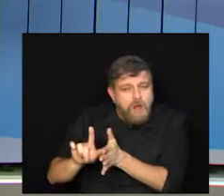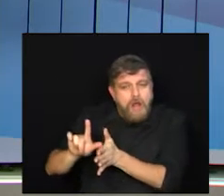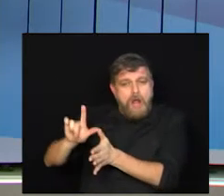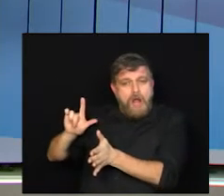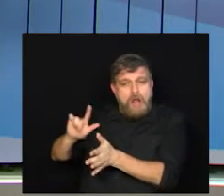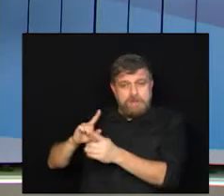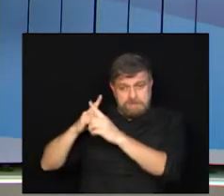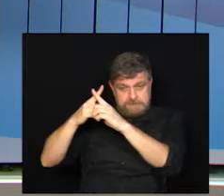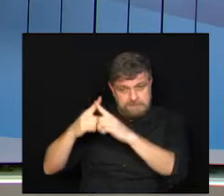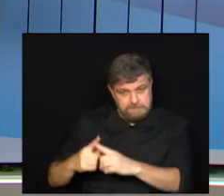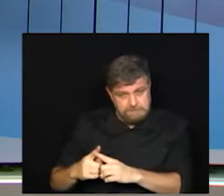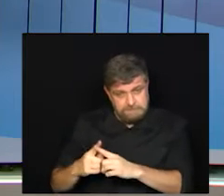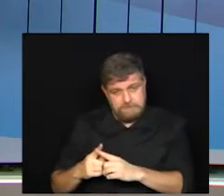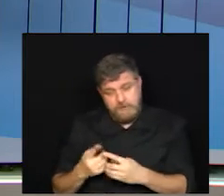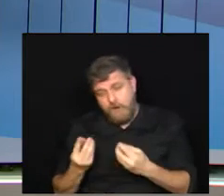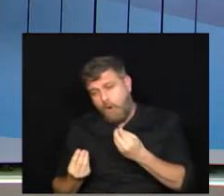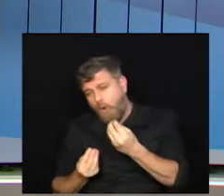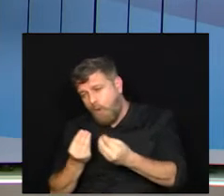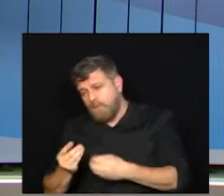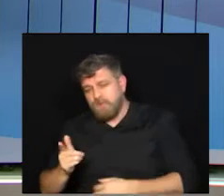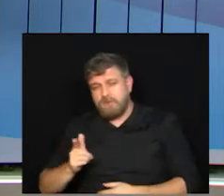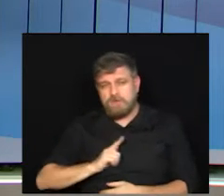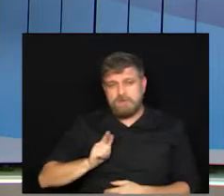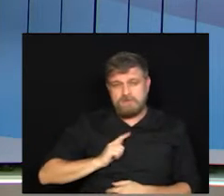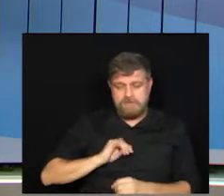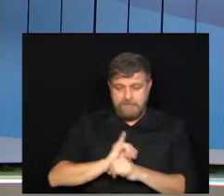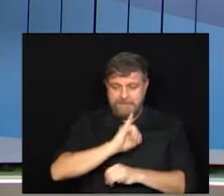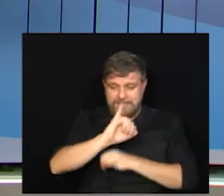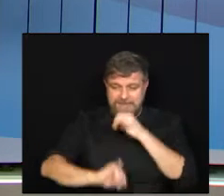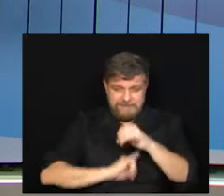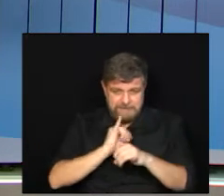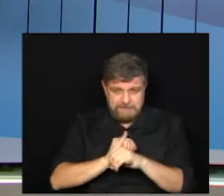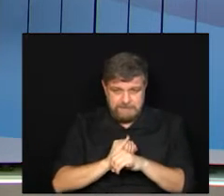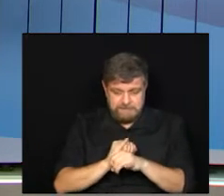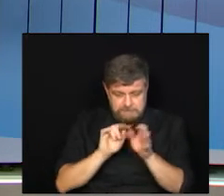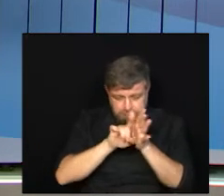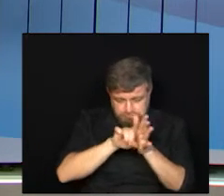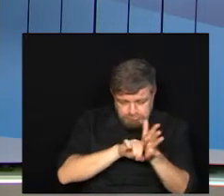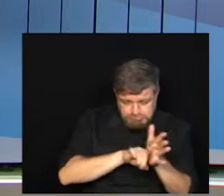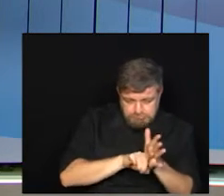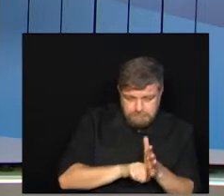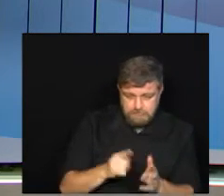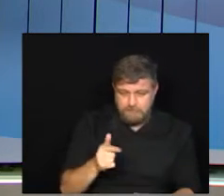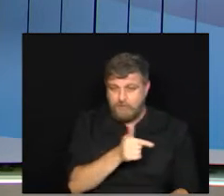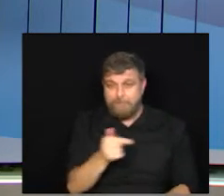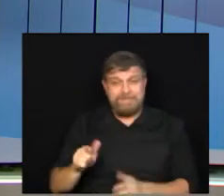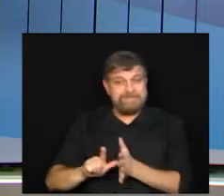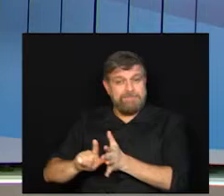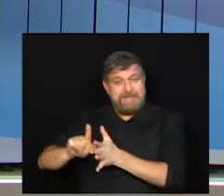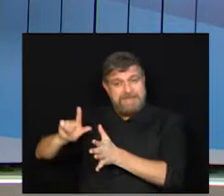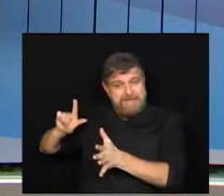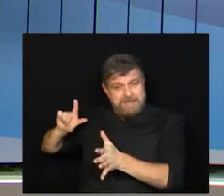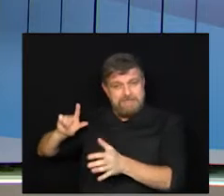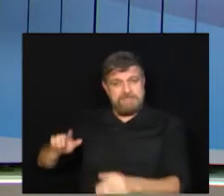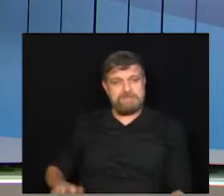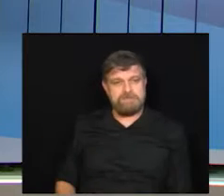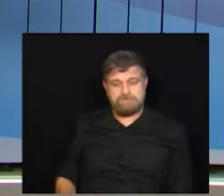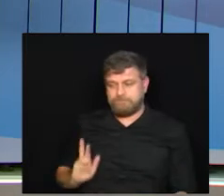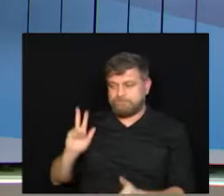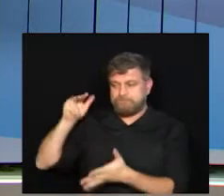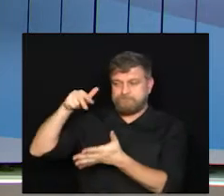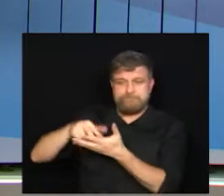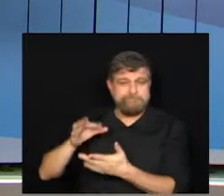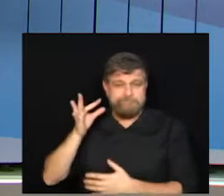uma competição, ele é através de internet ou você chega com uma semana de antecedência e